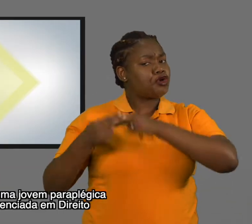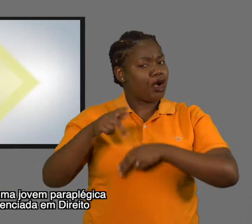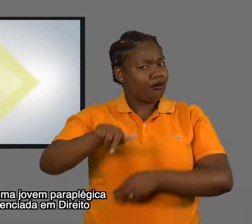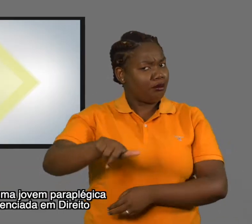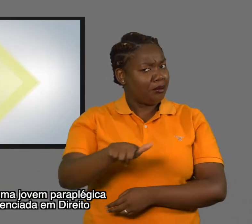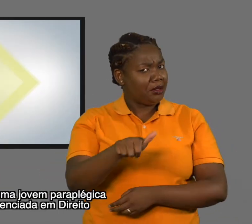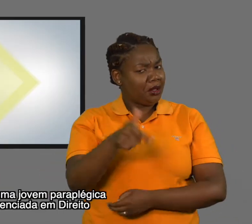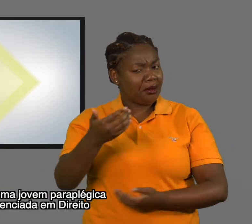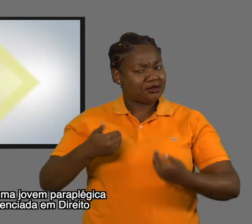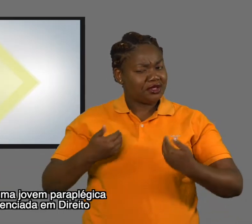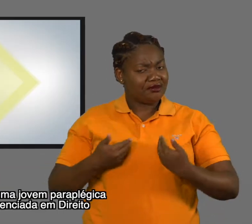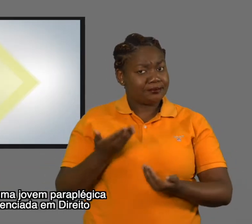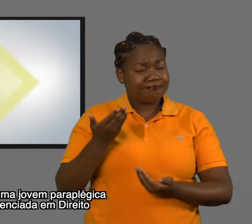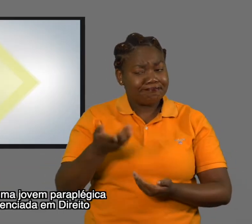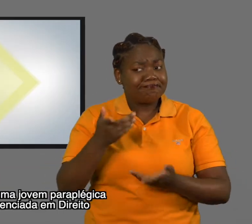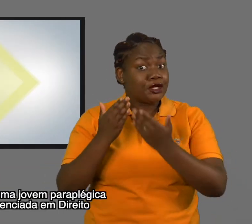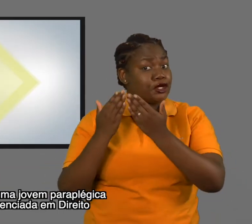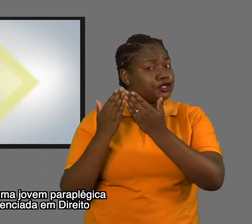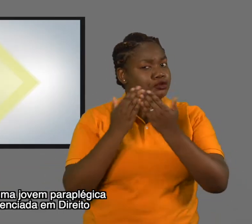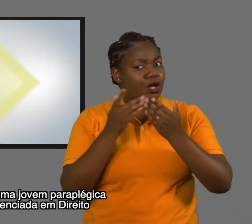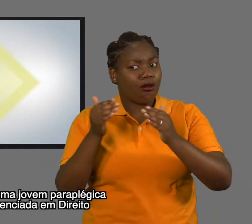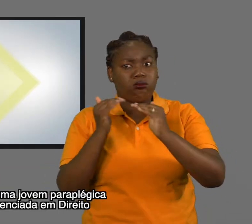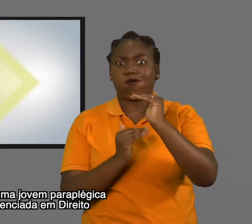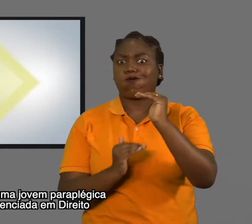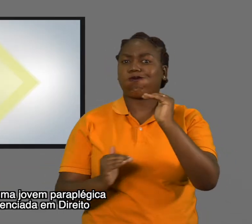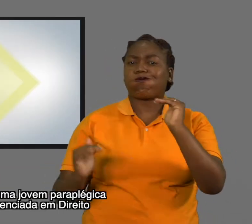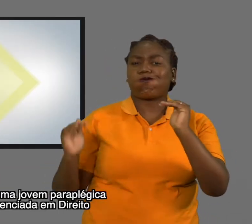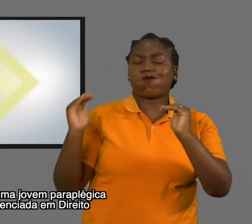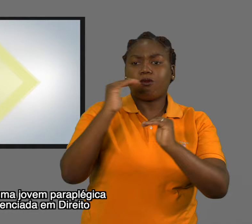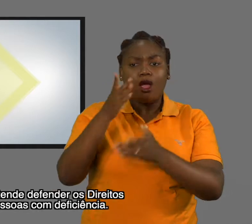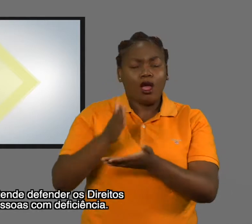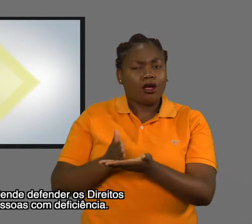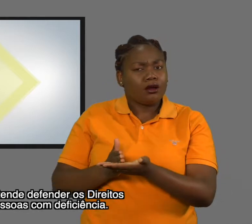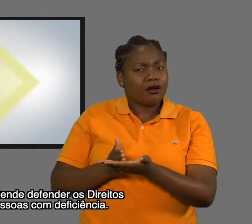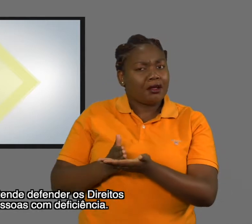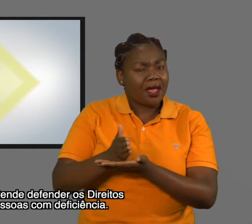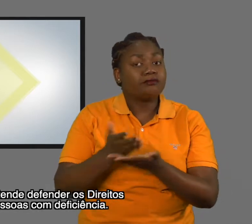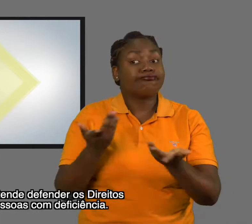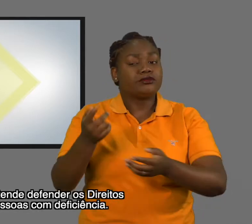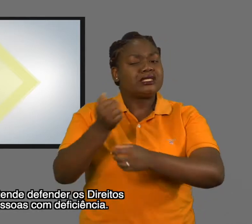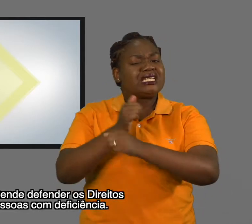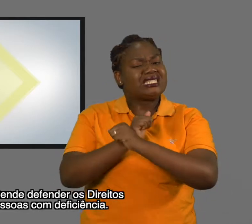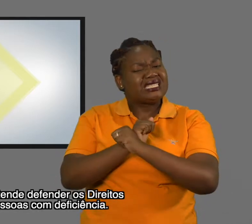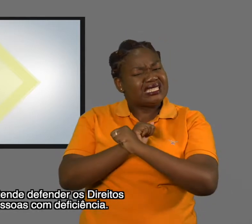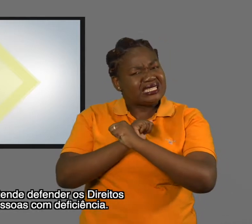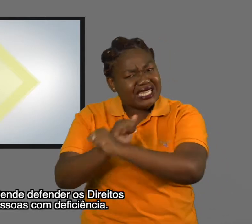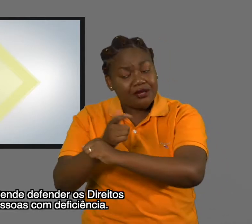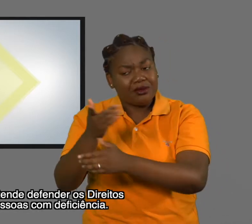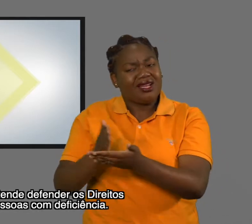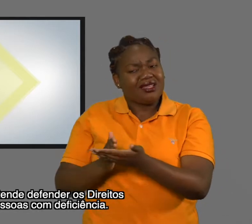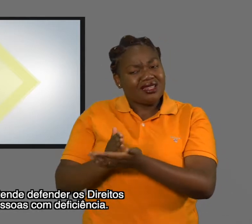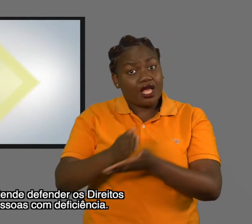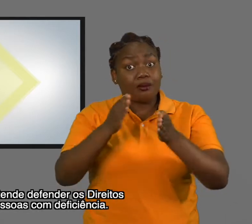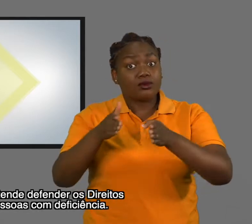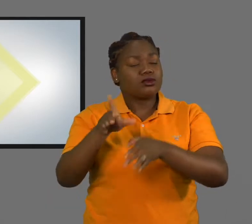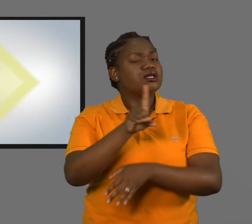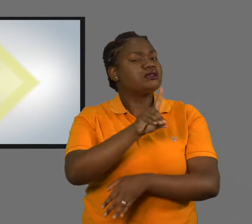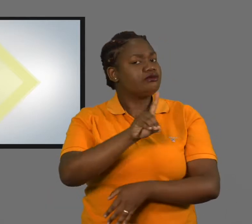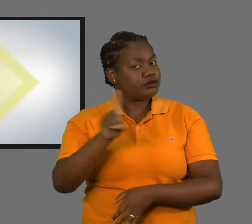a dilma jovem paraplégica licenciado em direito e que pretende defender os direitos das pessoas com